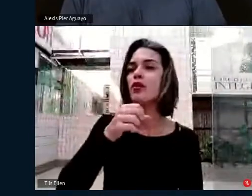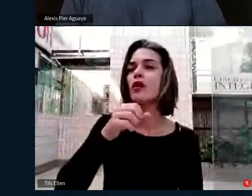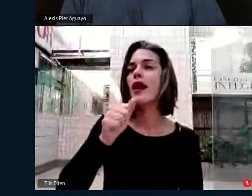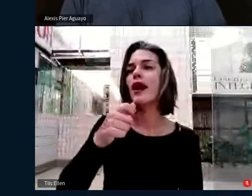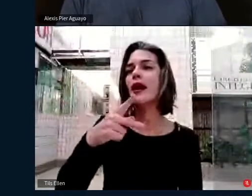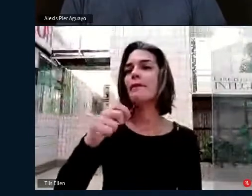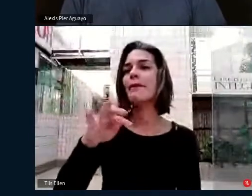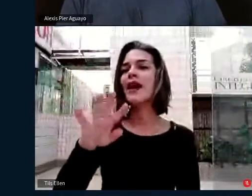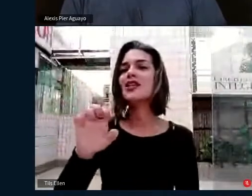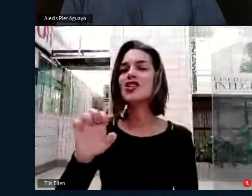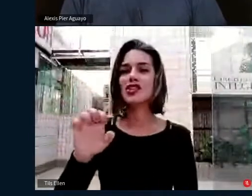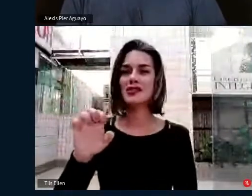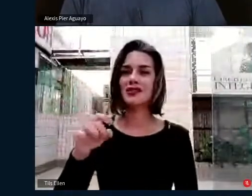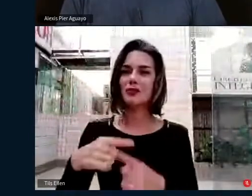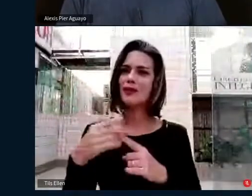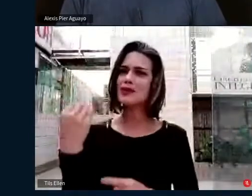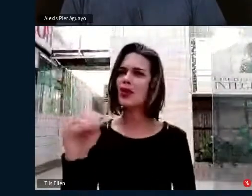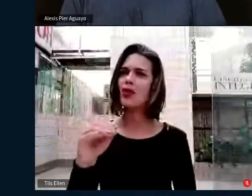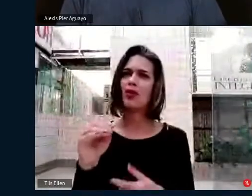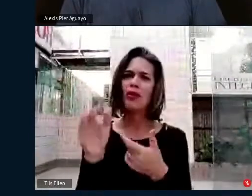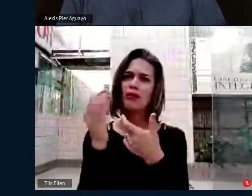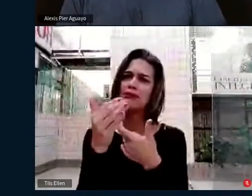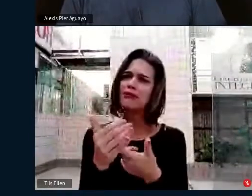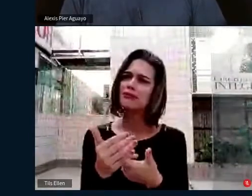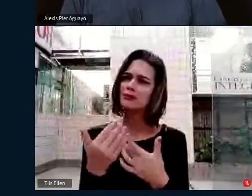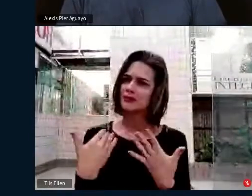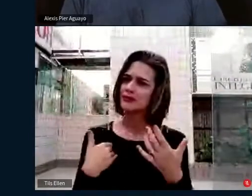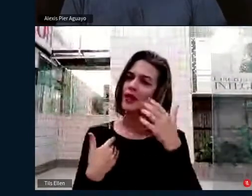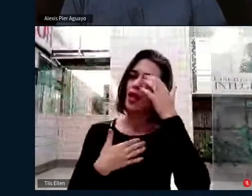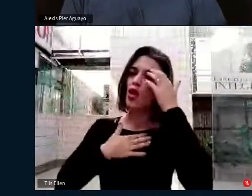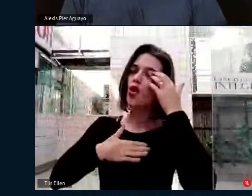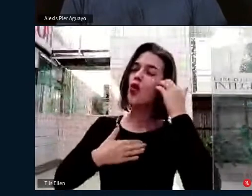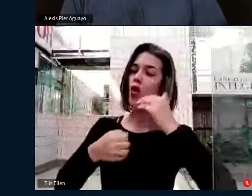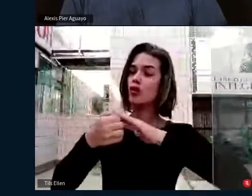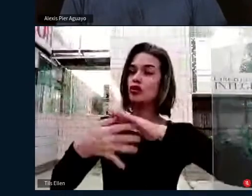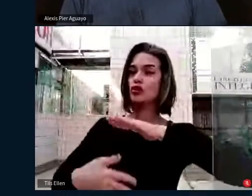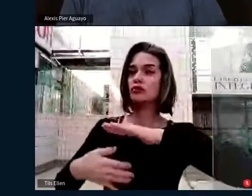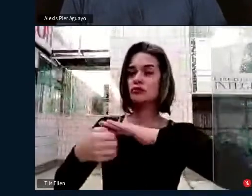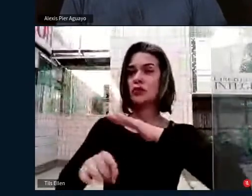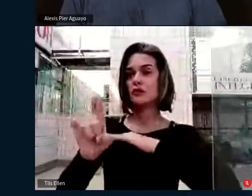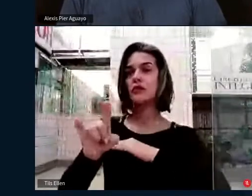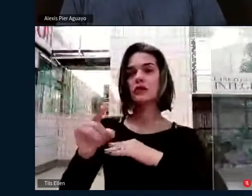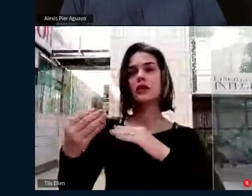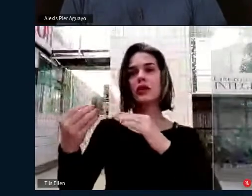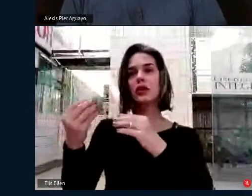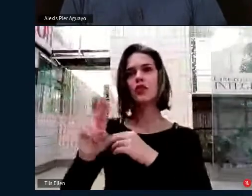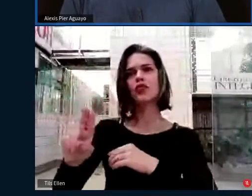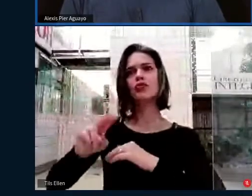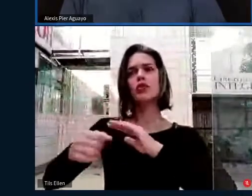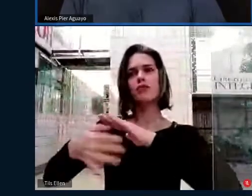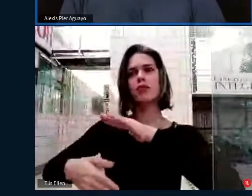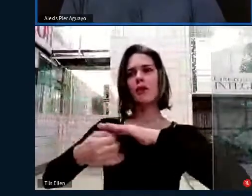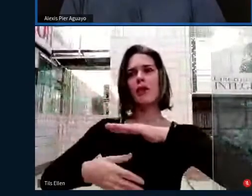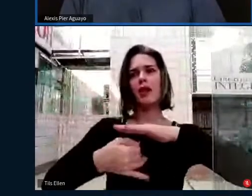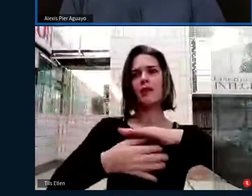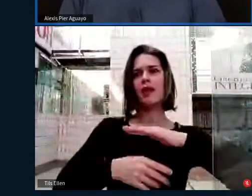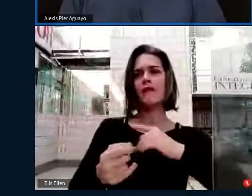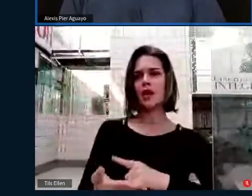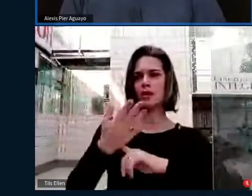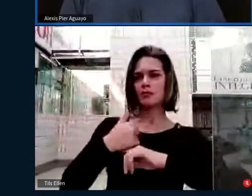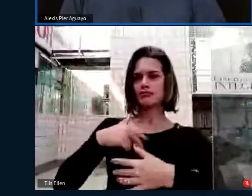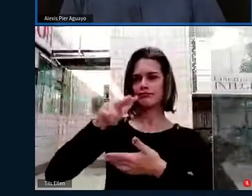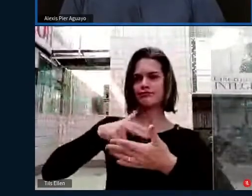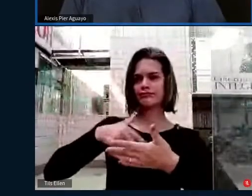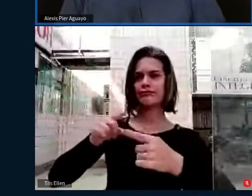claro. Você foi colocando várias notas. Eu gosto também de notas de rodapé. Eu acho que elas vão dando pistas, né? Coisas Agradeço a que eu falei,